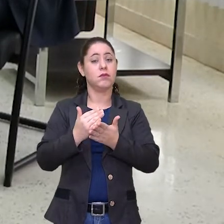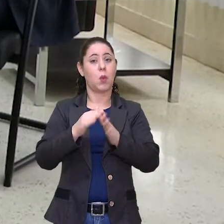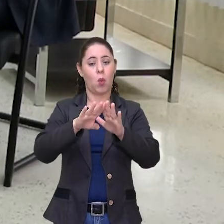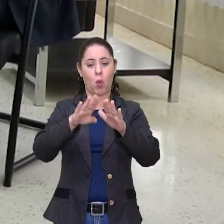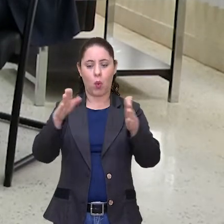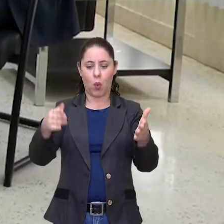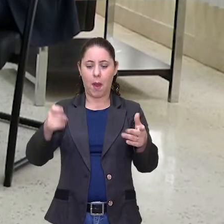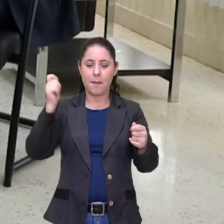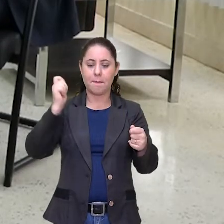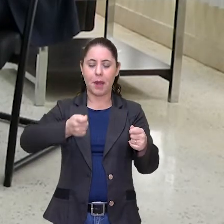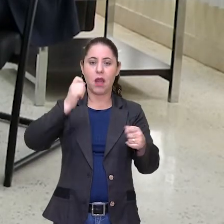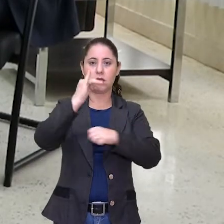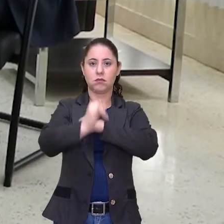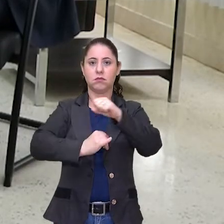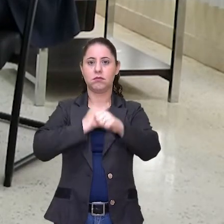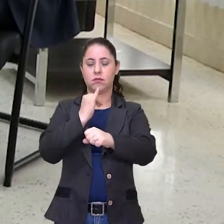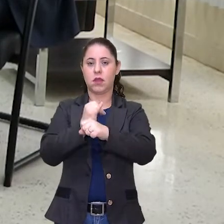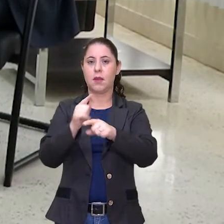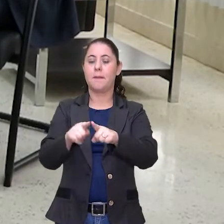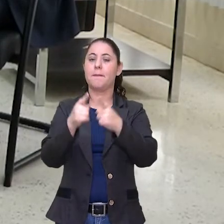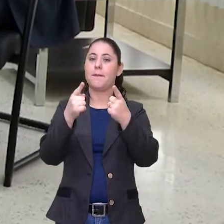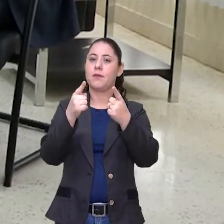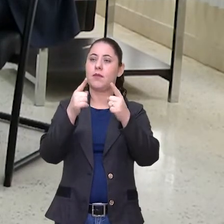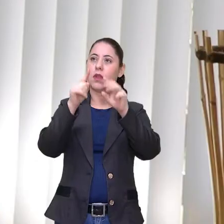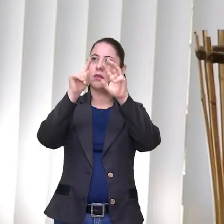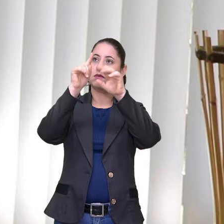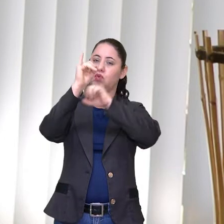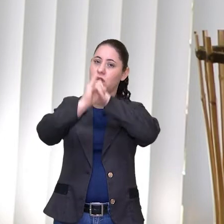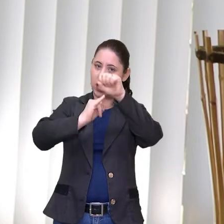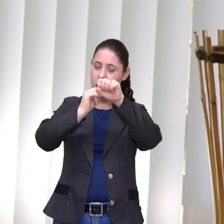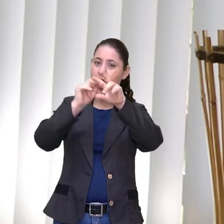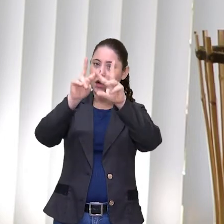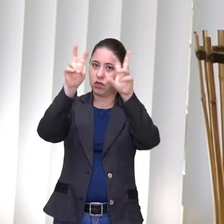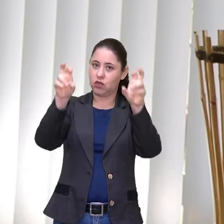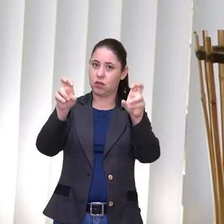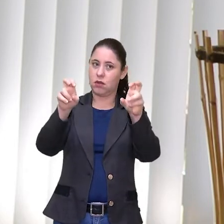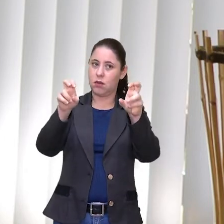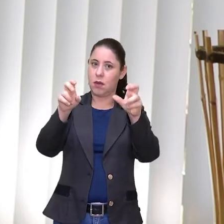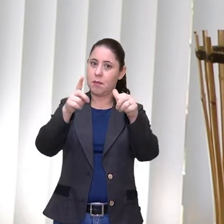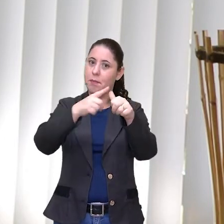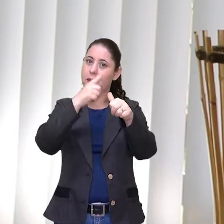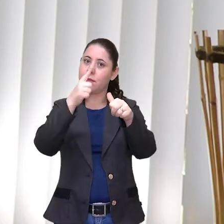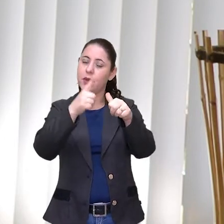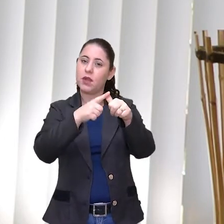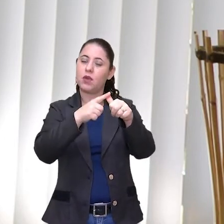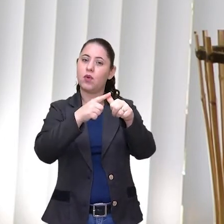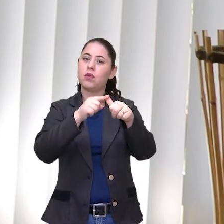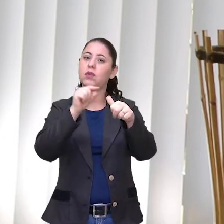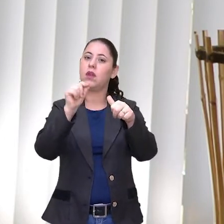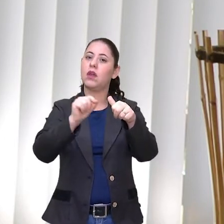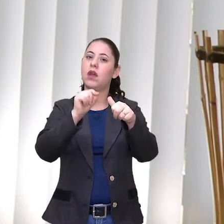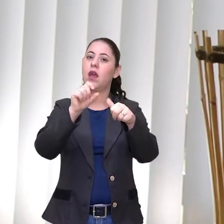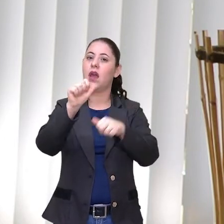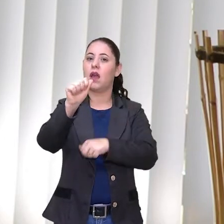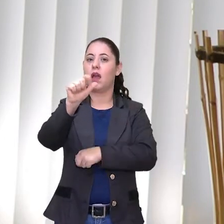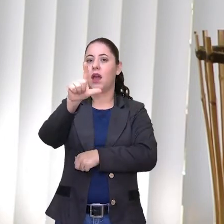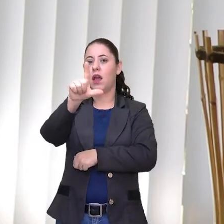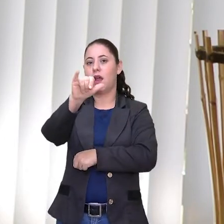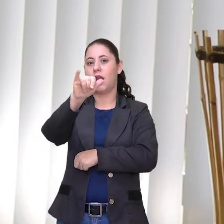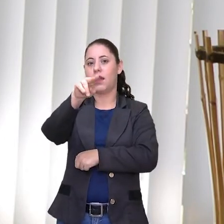Inicia-se pelo leilão eletrônico, mas ele pode ser presencial. Só que não é a primeira forma